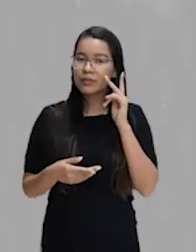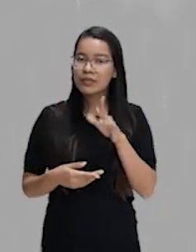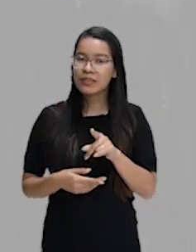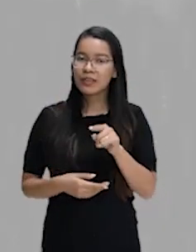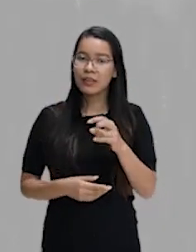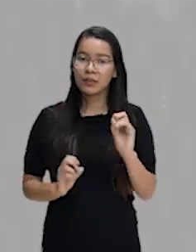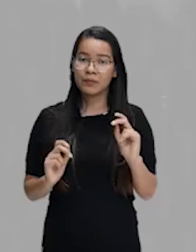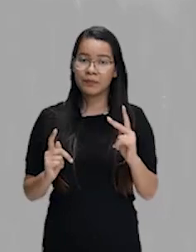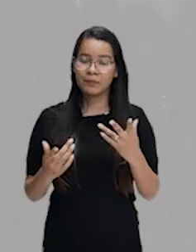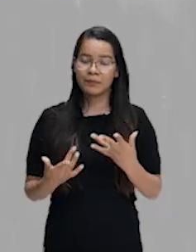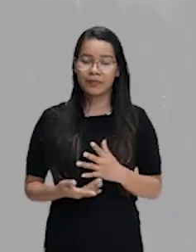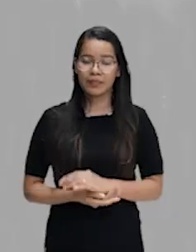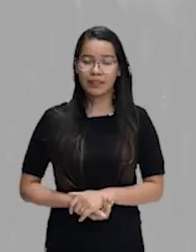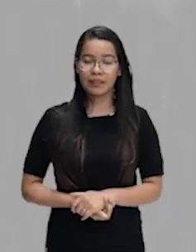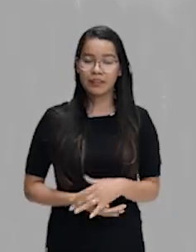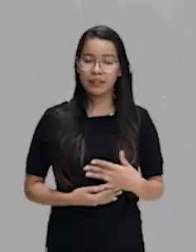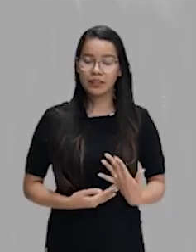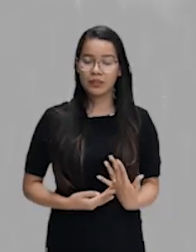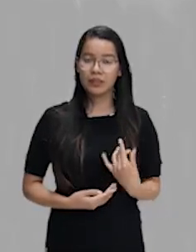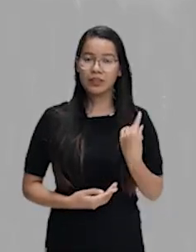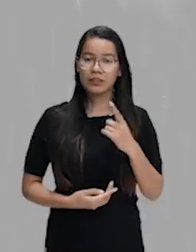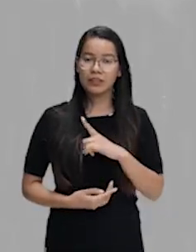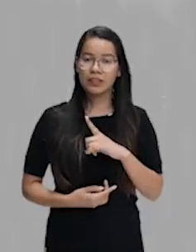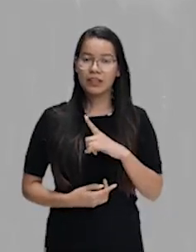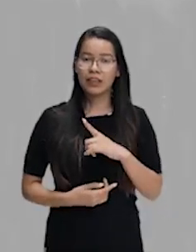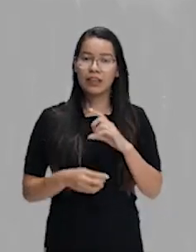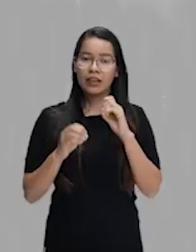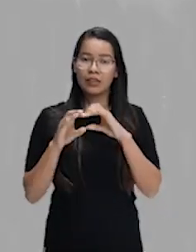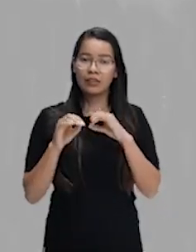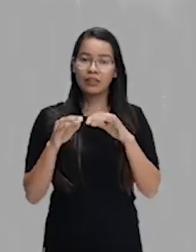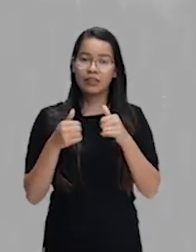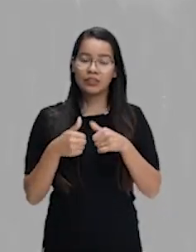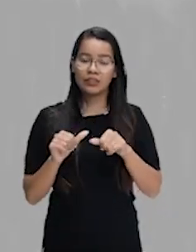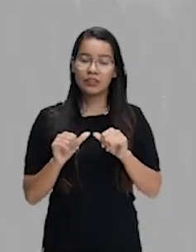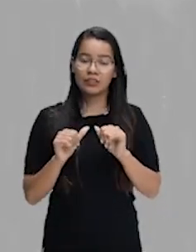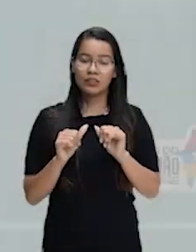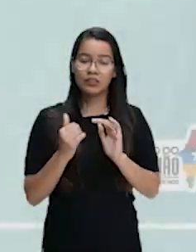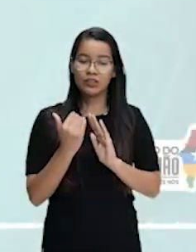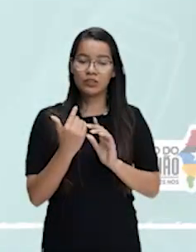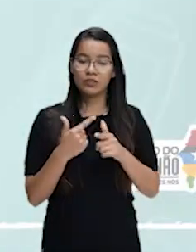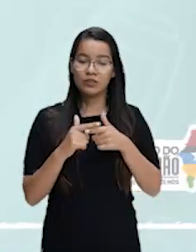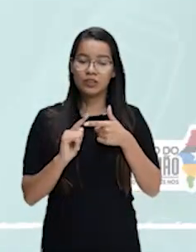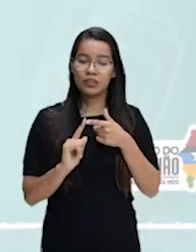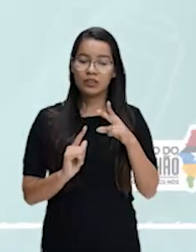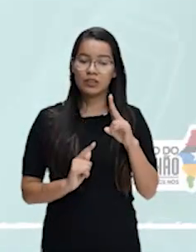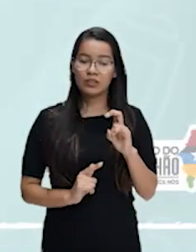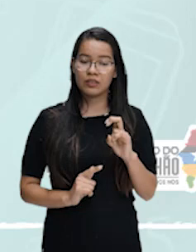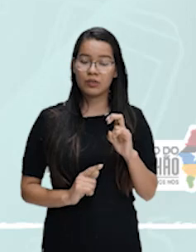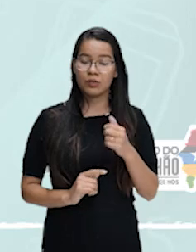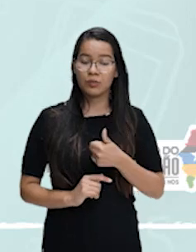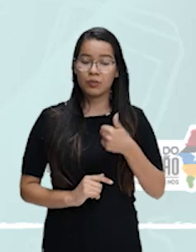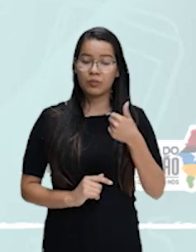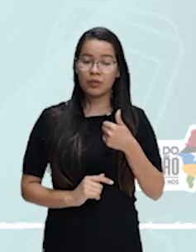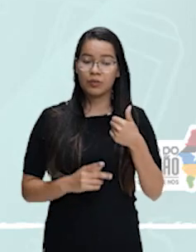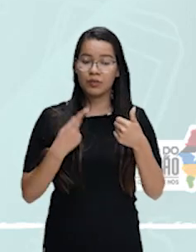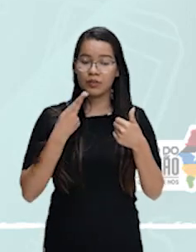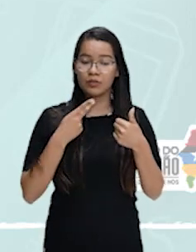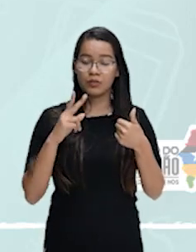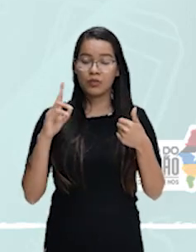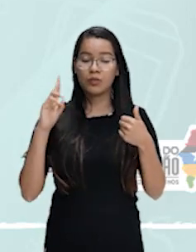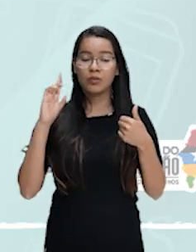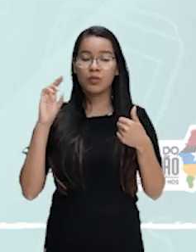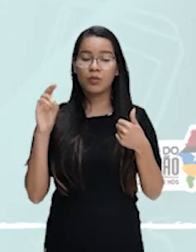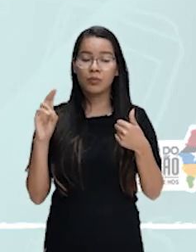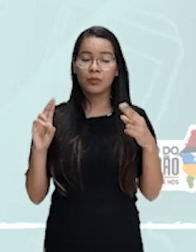beleza? Combinado? Olha só, a aula da gente está dividida em 5 tópicos. O primeiro vai tratar sobre as novas formas